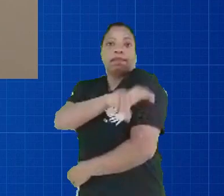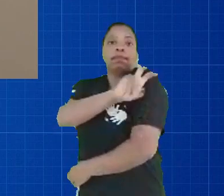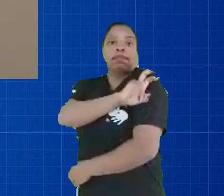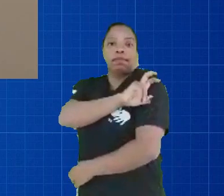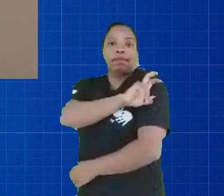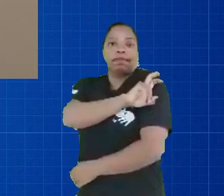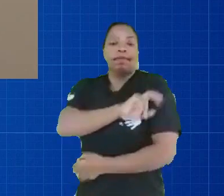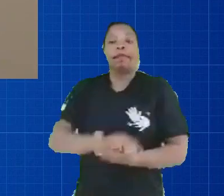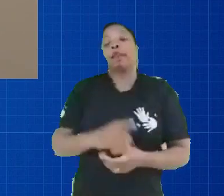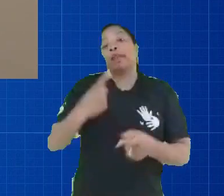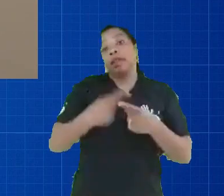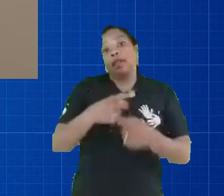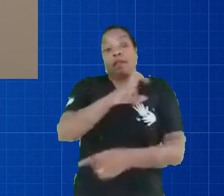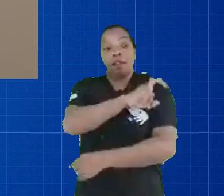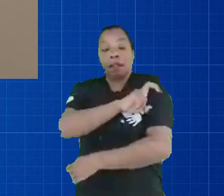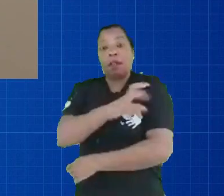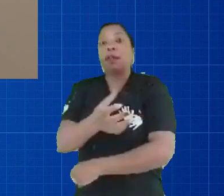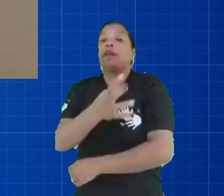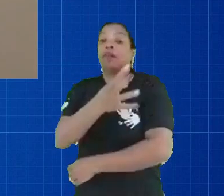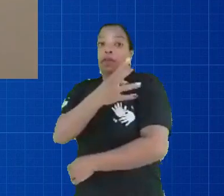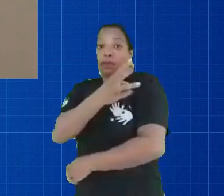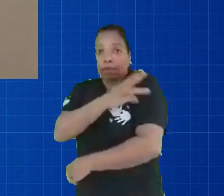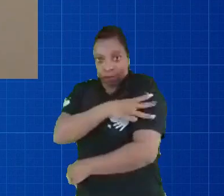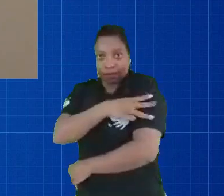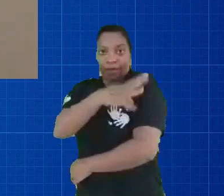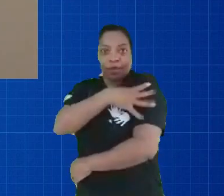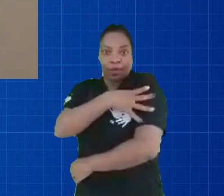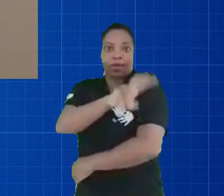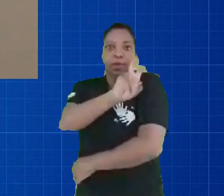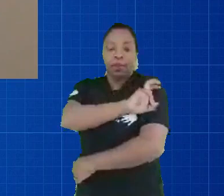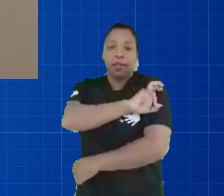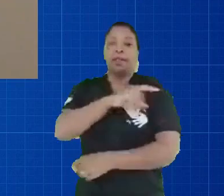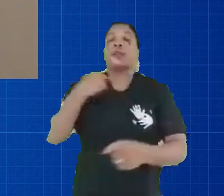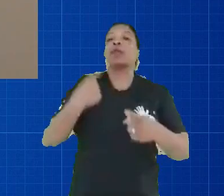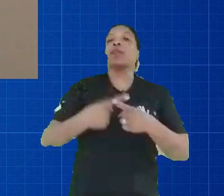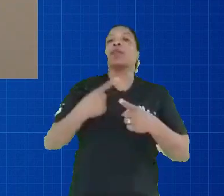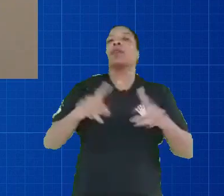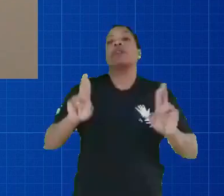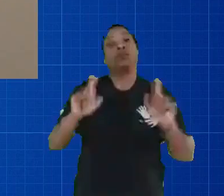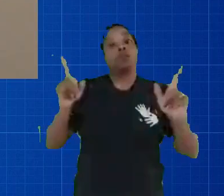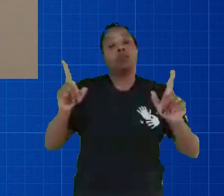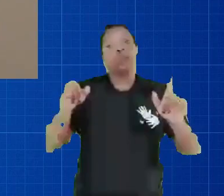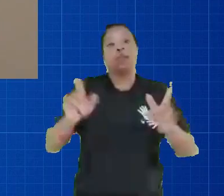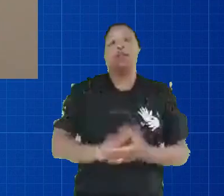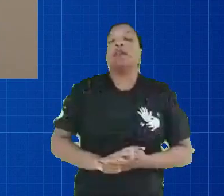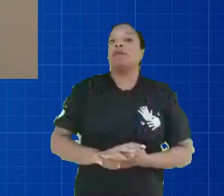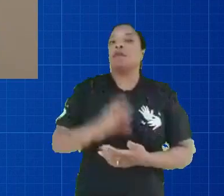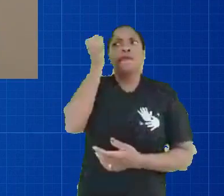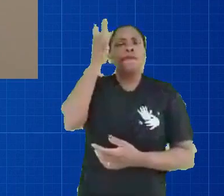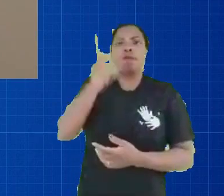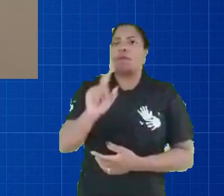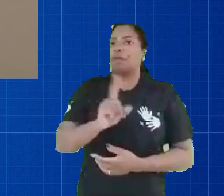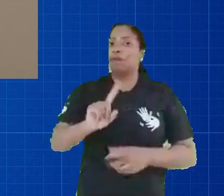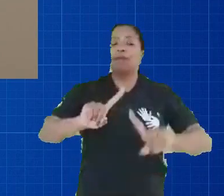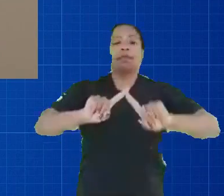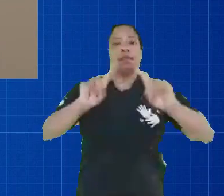coordenação motora. Então, não é uma atividade tão fácil, né, para essas idades. Então, a partir do 3º